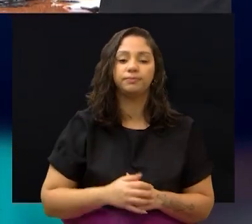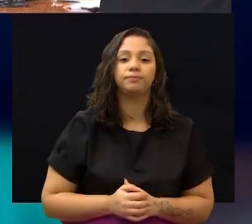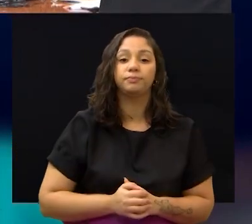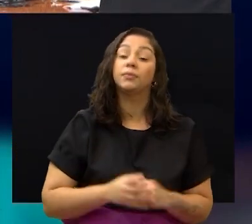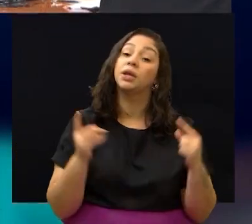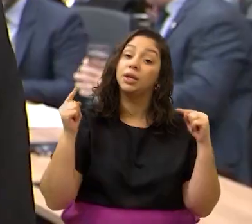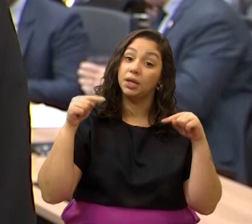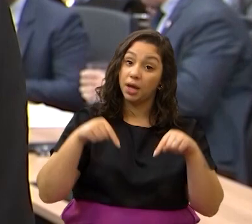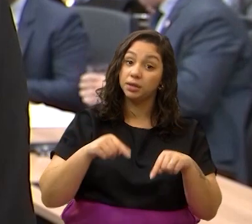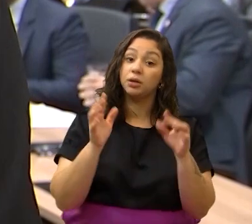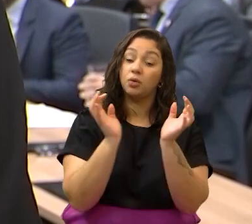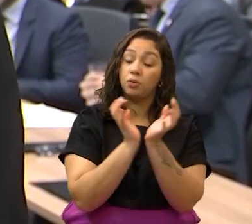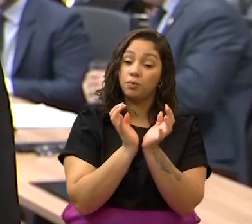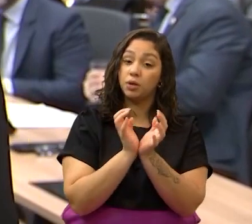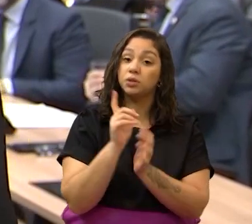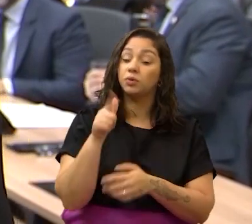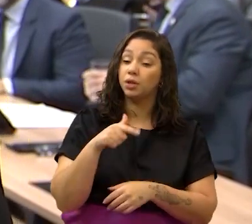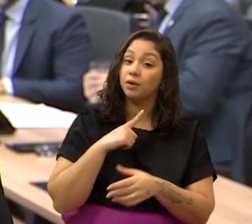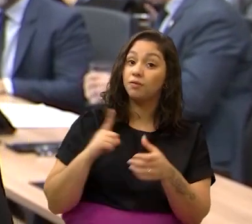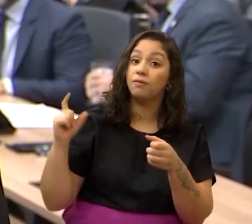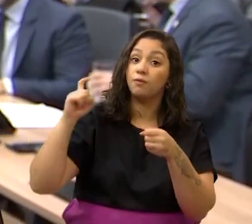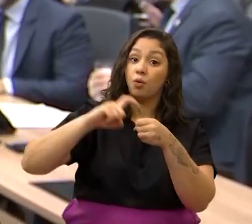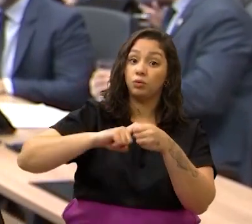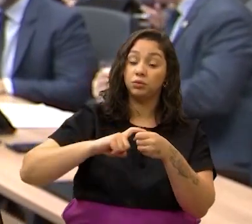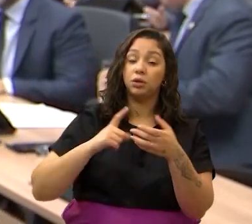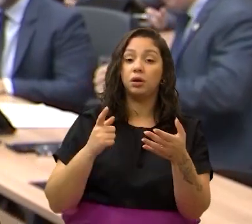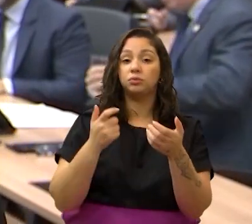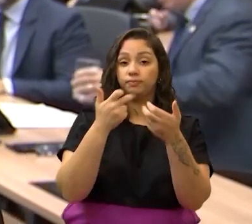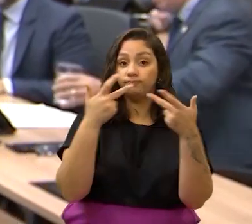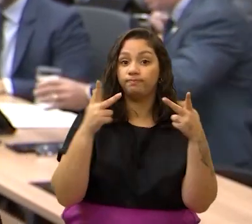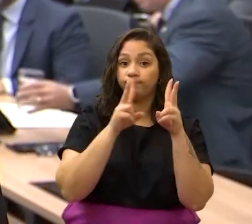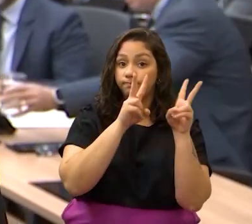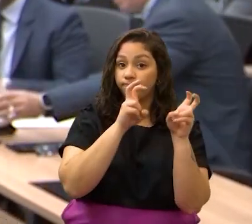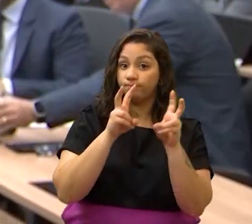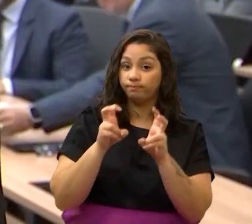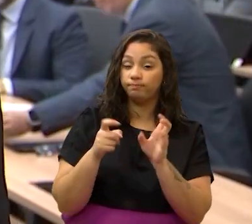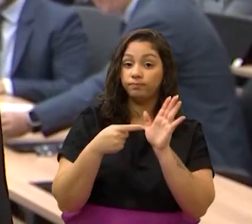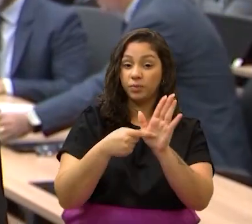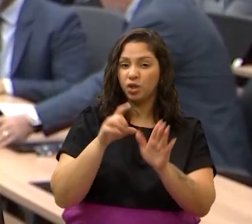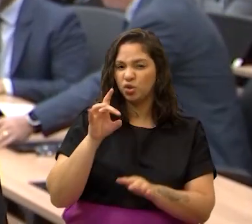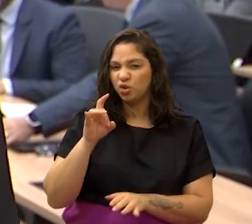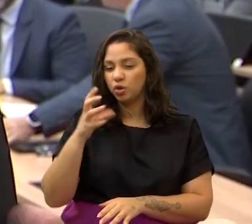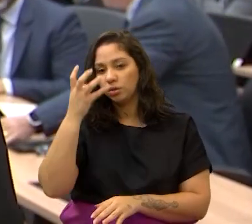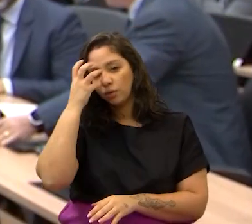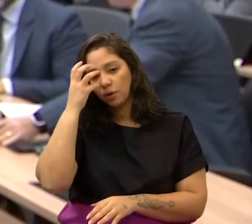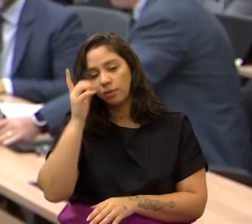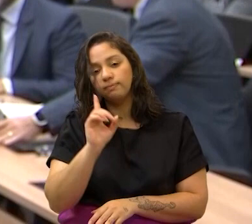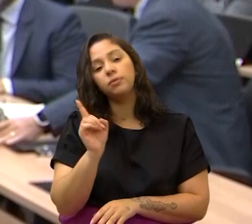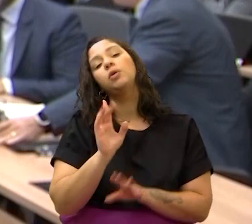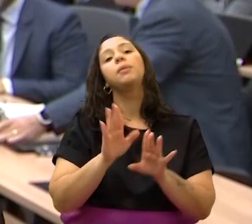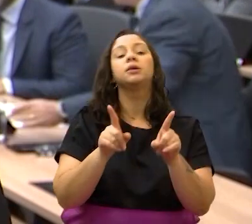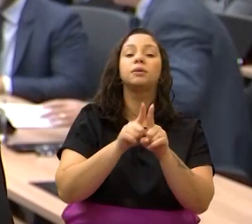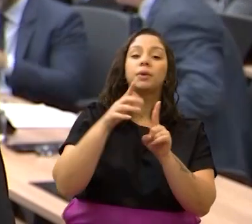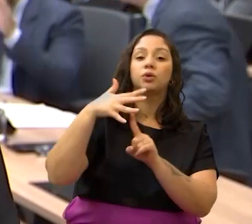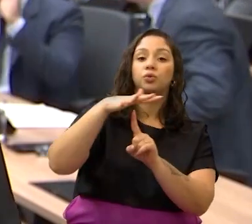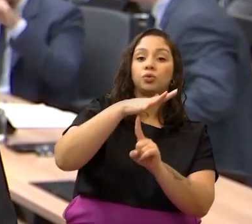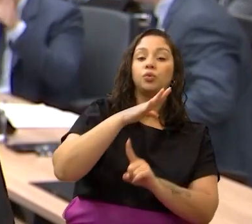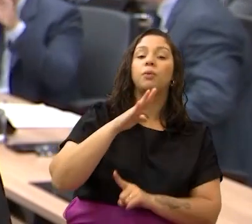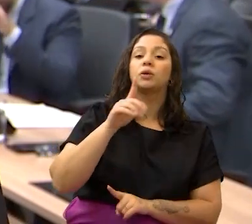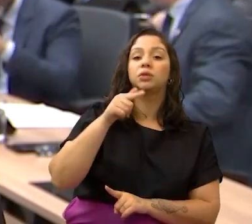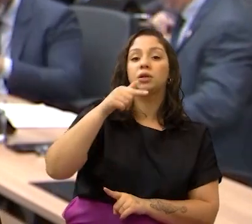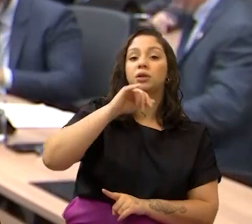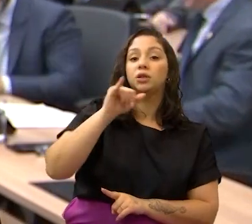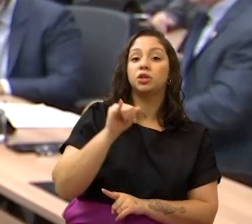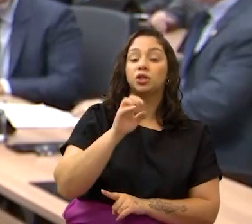queda de árvore. E essa comissão ela está ressuscitando todos esses fatos, não só do Taquaral, como